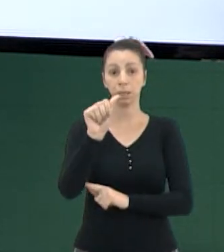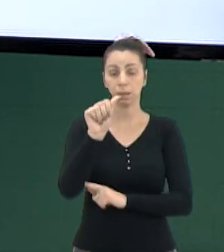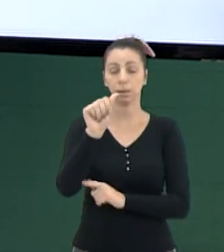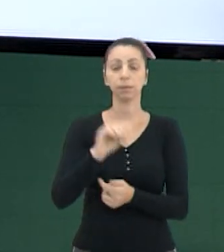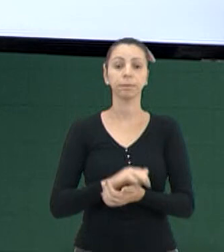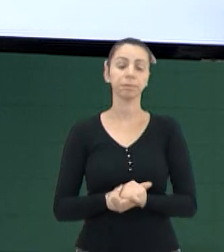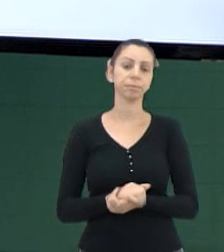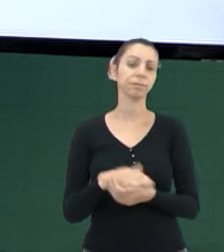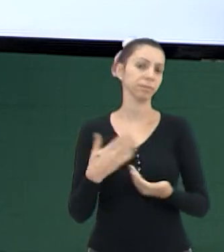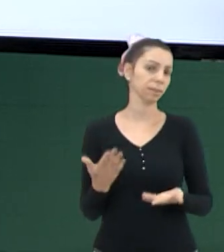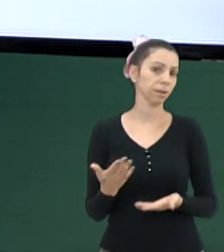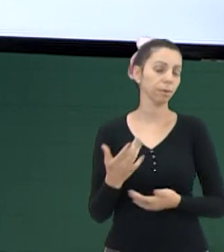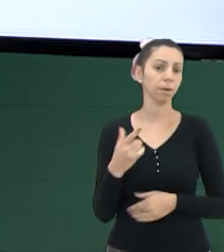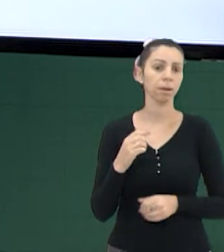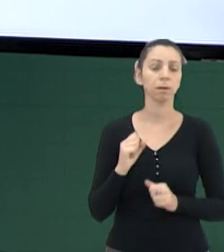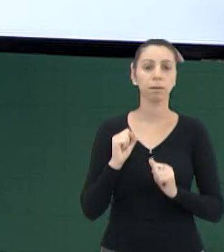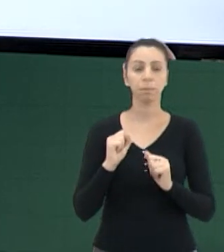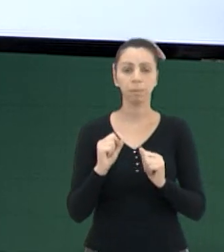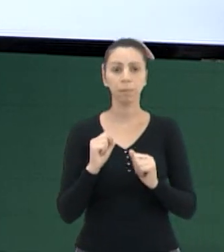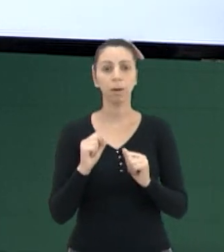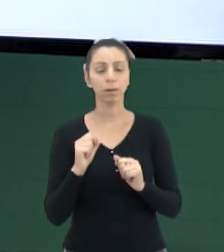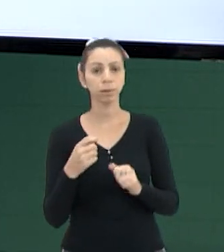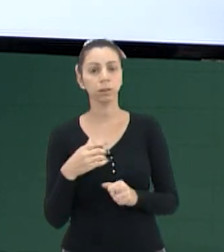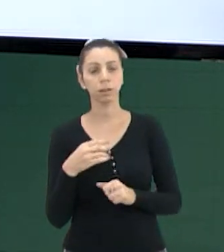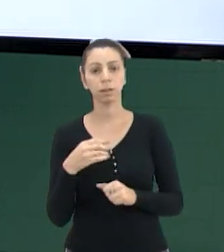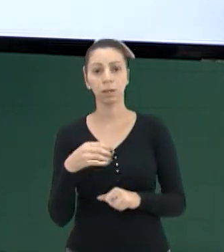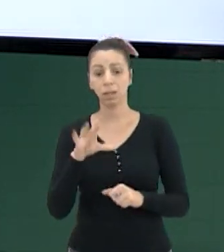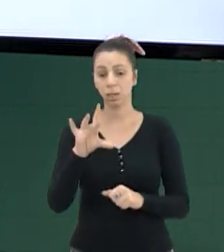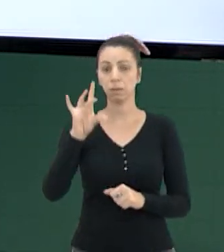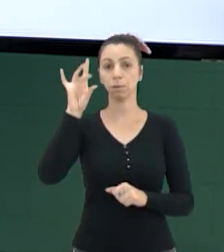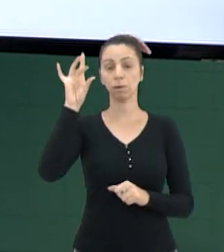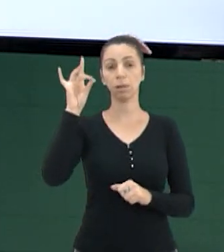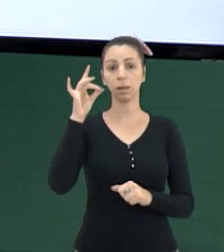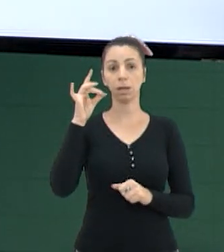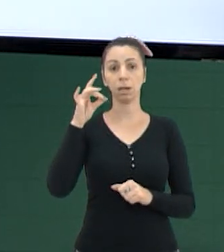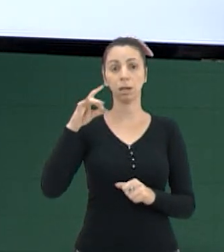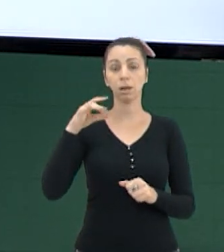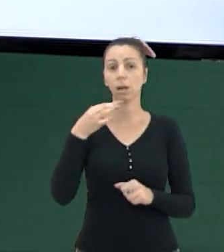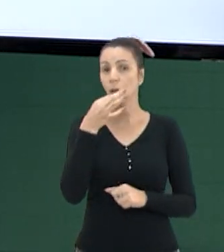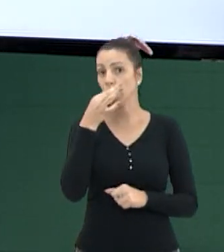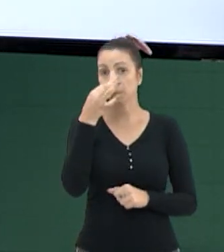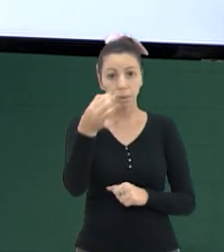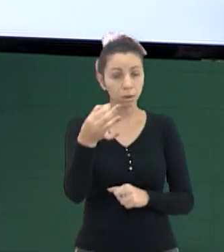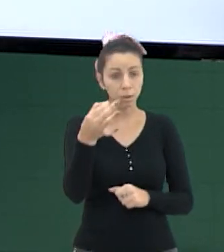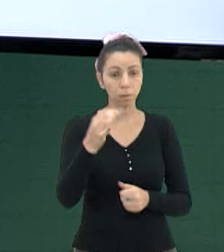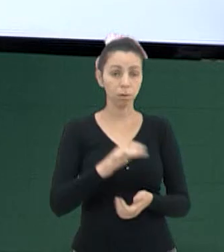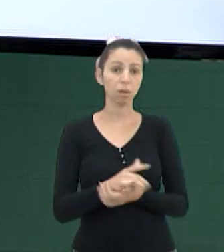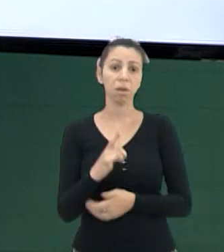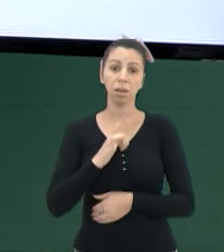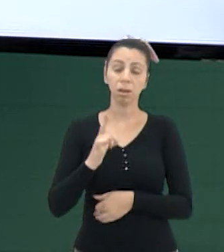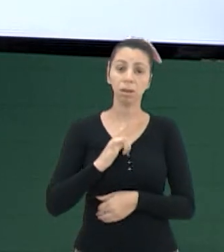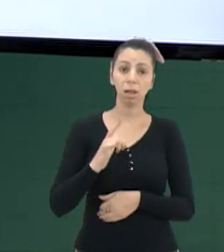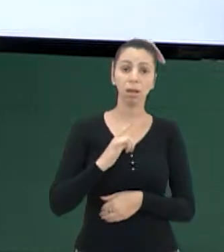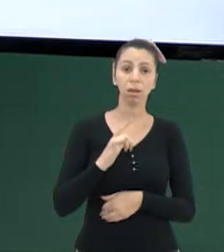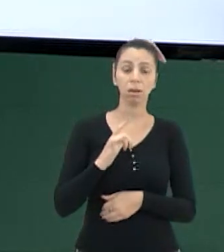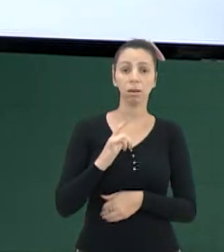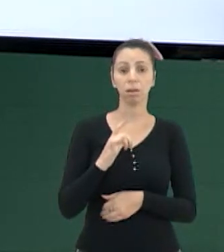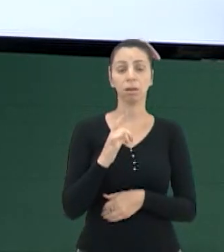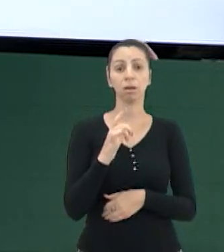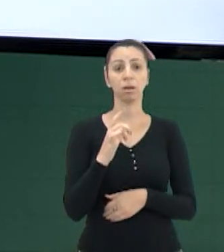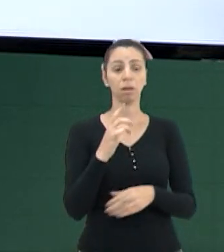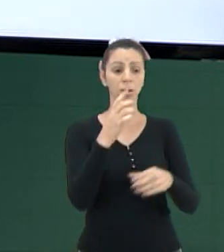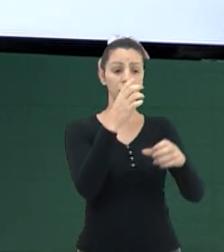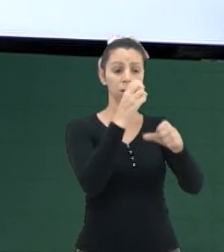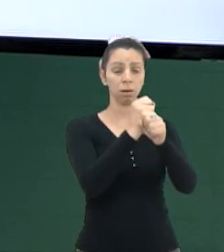eu poderia ir simplesmente por pura dedução, né? Se eu já tenho o valor de um, eu já sei o valor dos